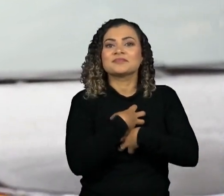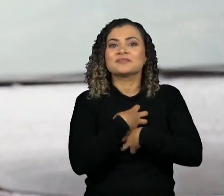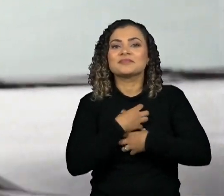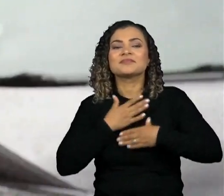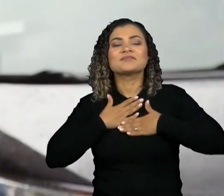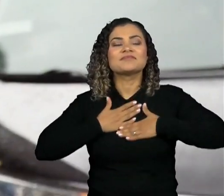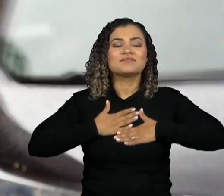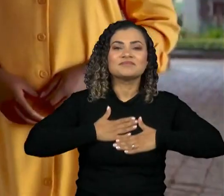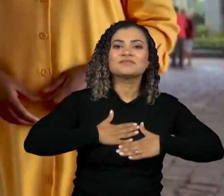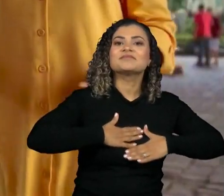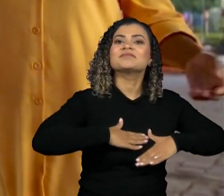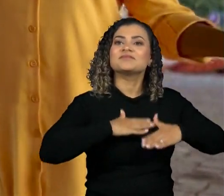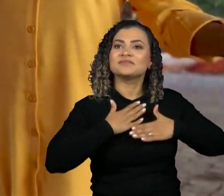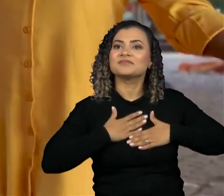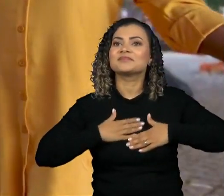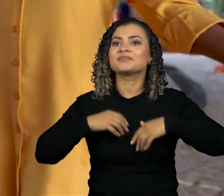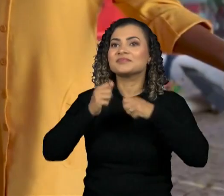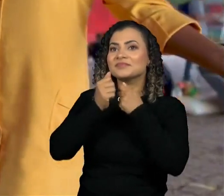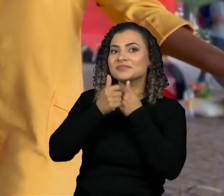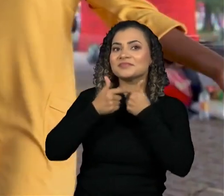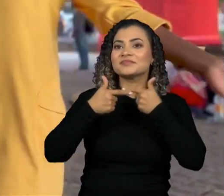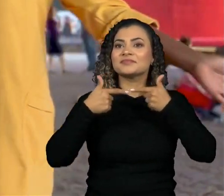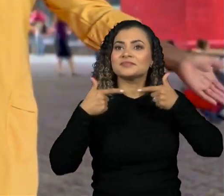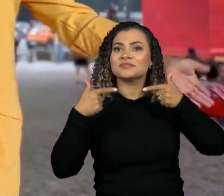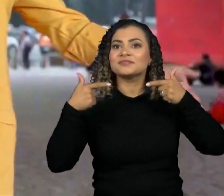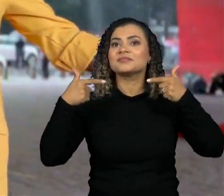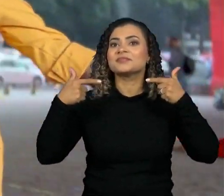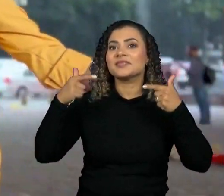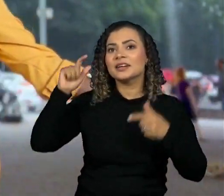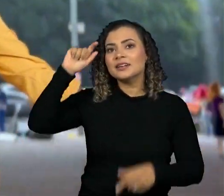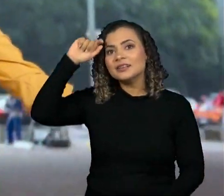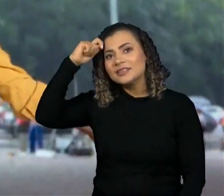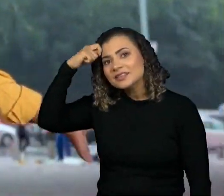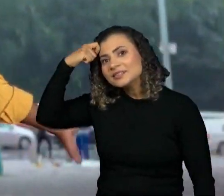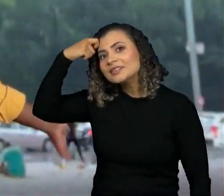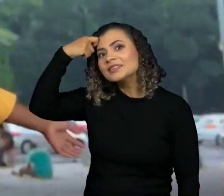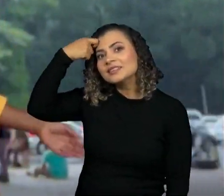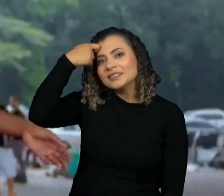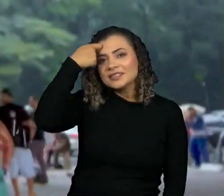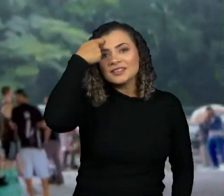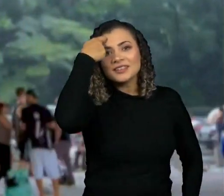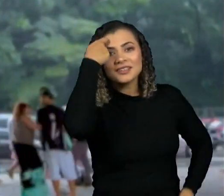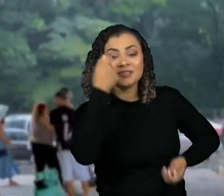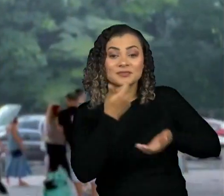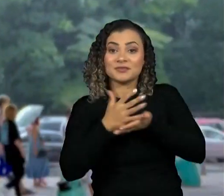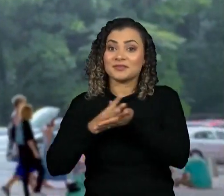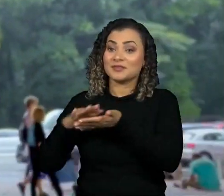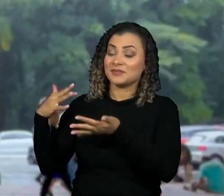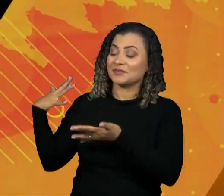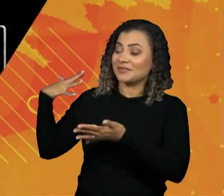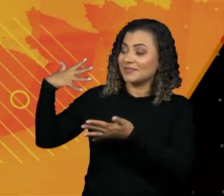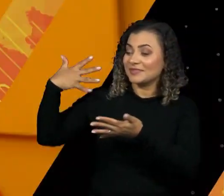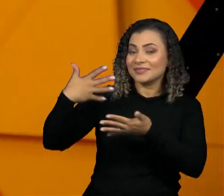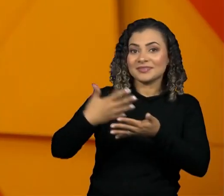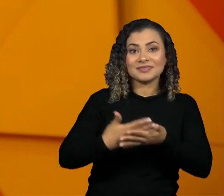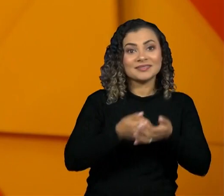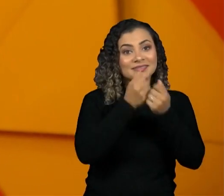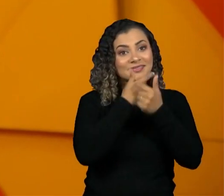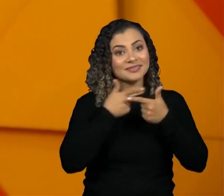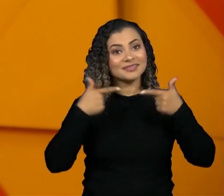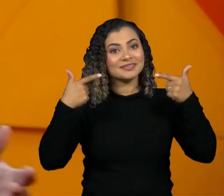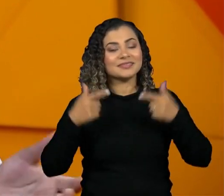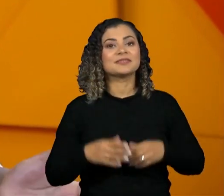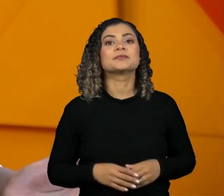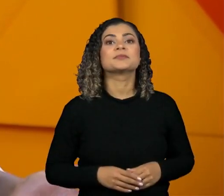sossego. E negro é a rainha da liberdade. Um sorriso negro. Se